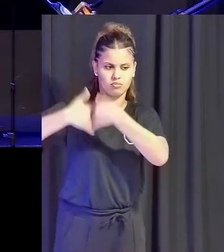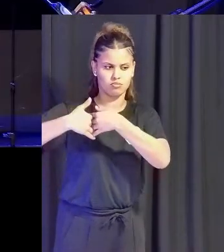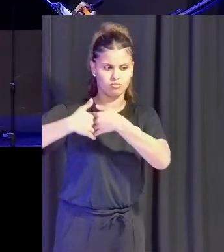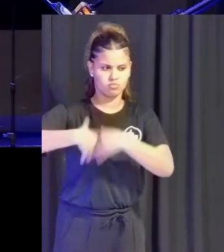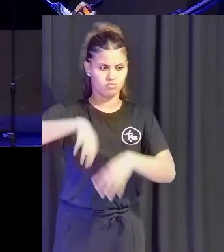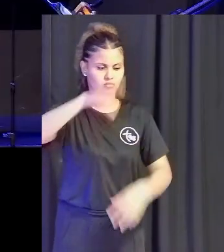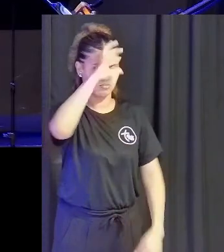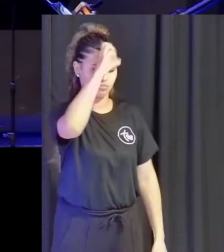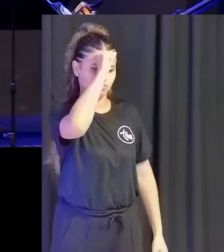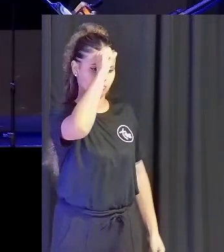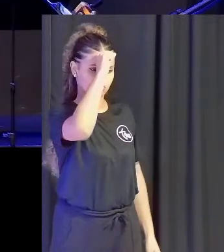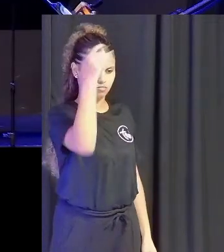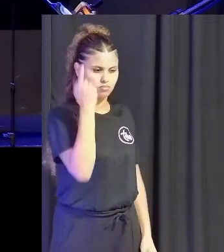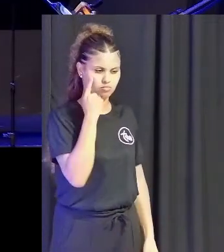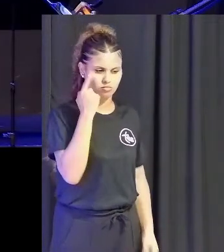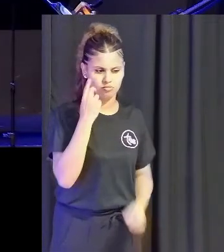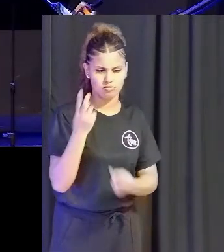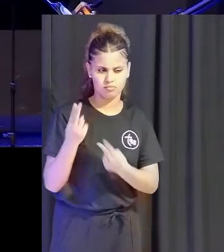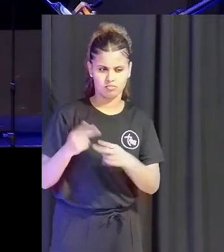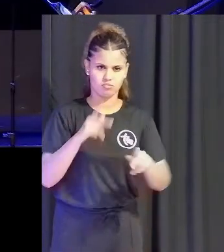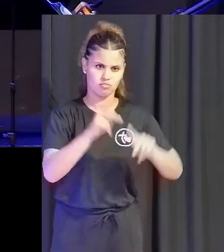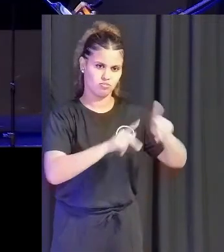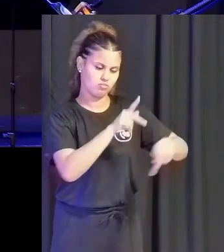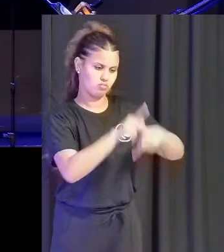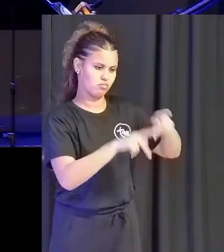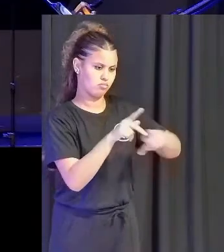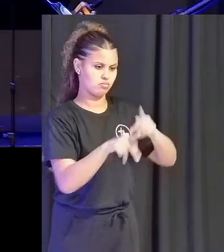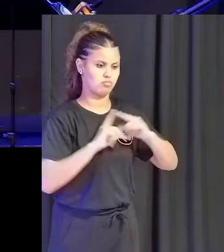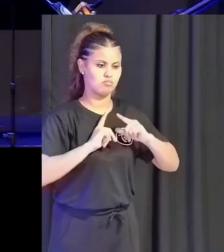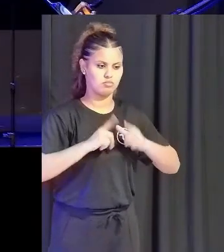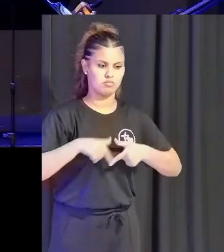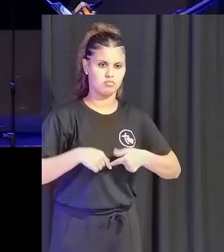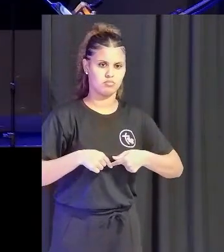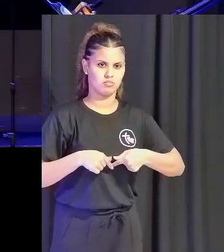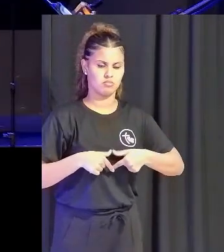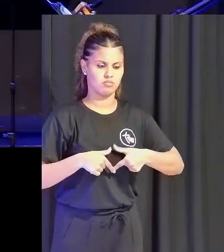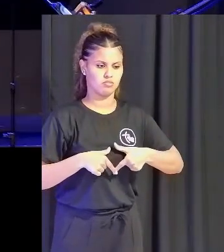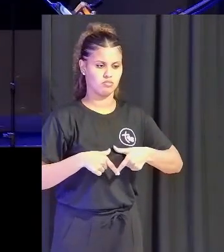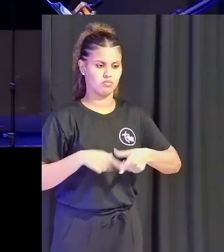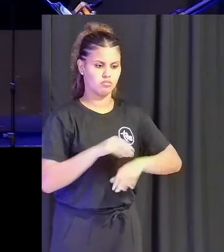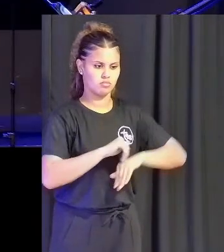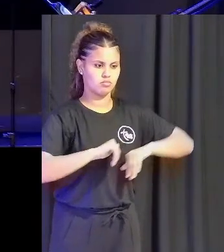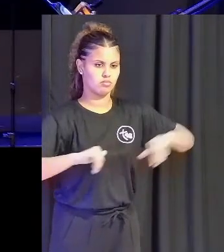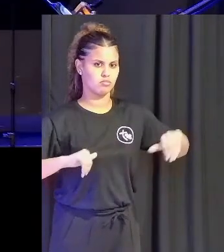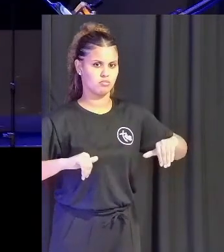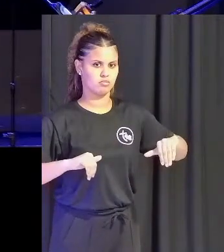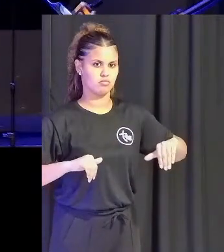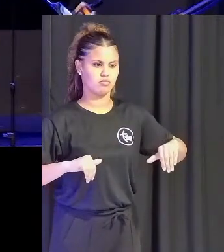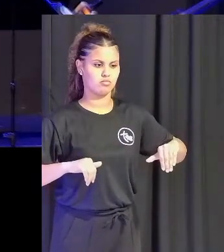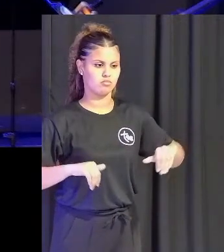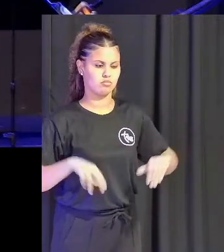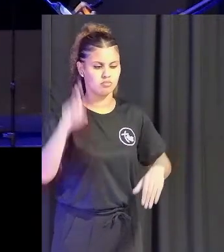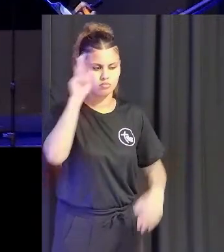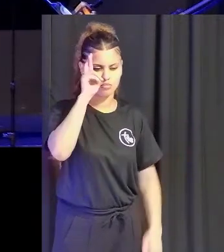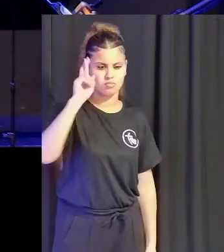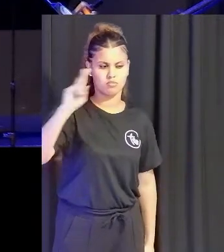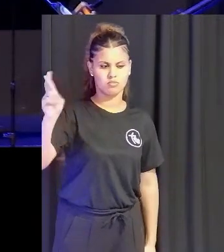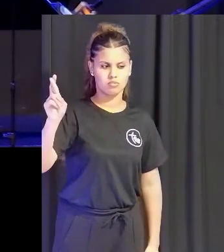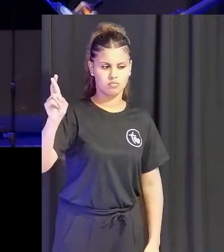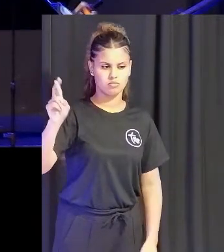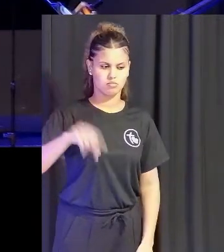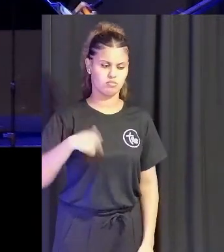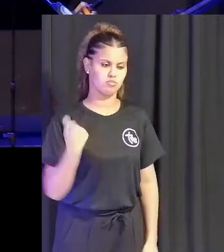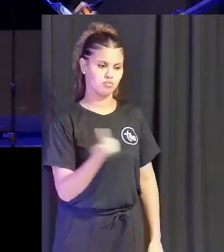exemplo, no povo de Israel, as coisas que eles fizeram, como se desviaram dos caminhos do Senhor, e que isso não chegue a ser